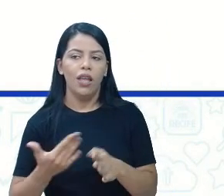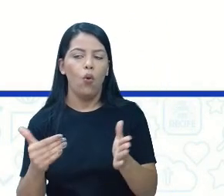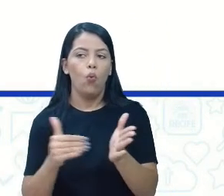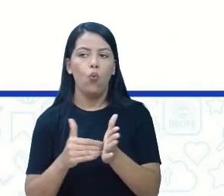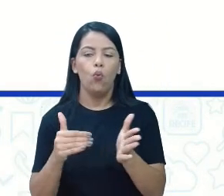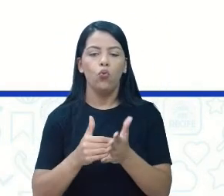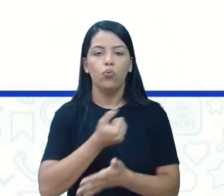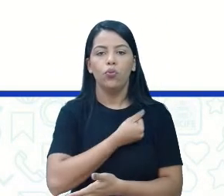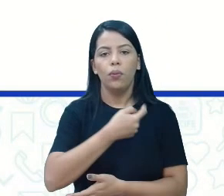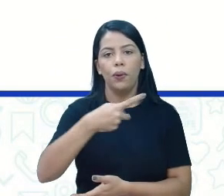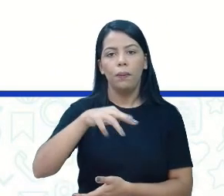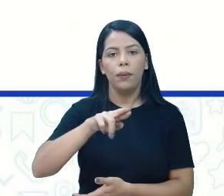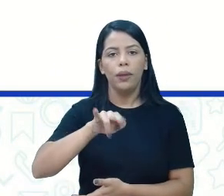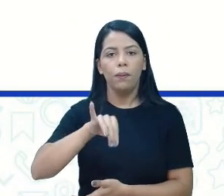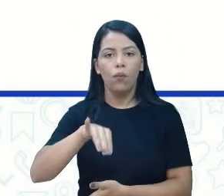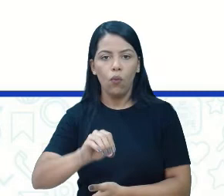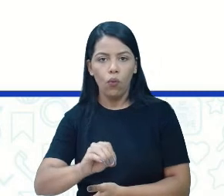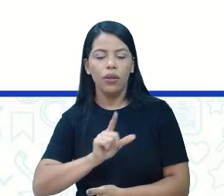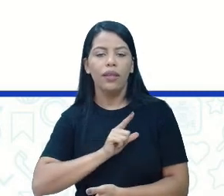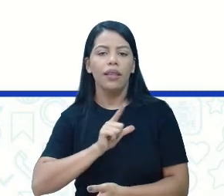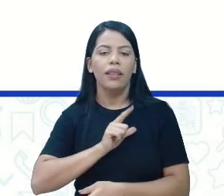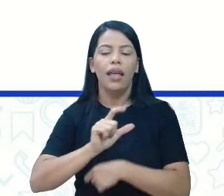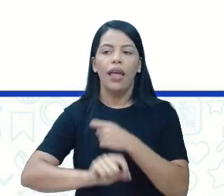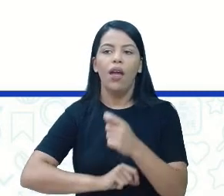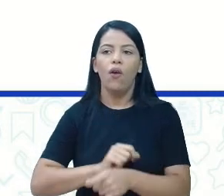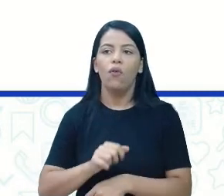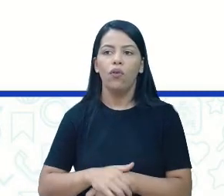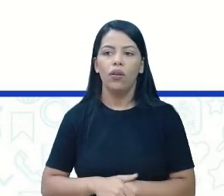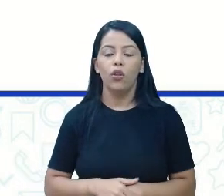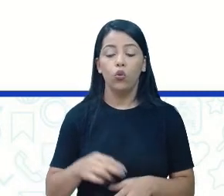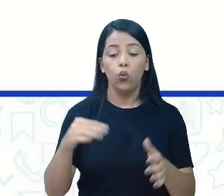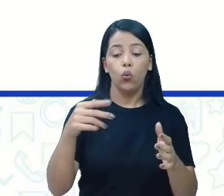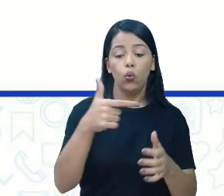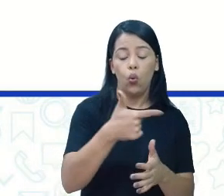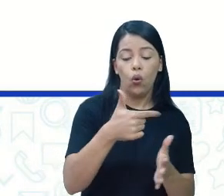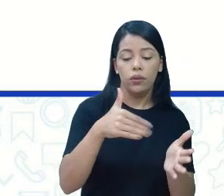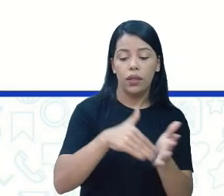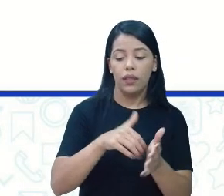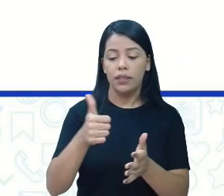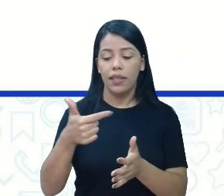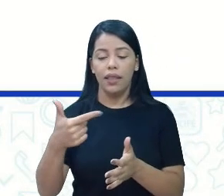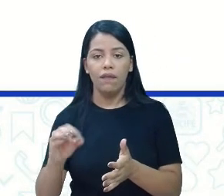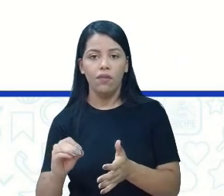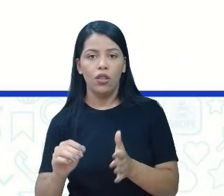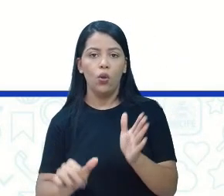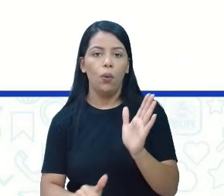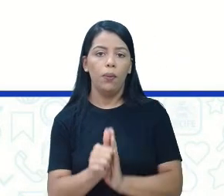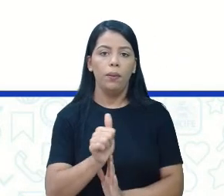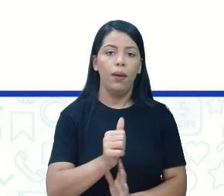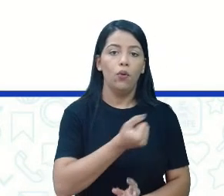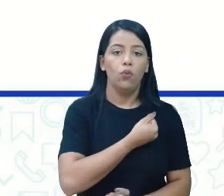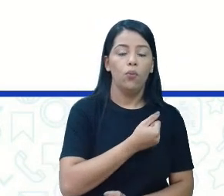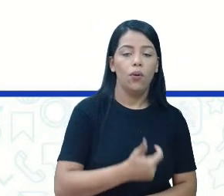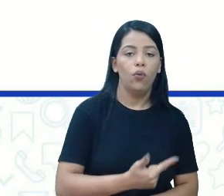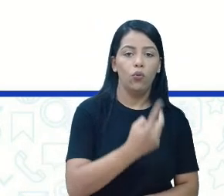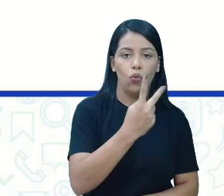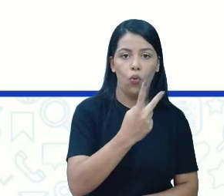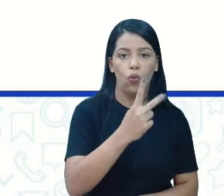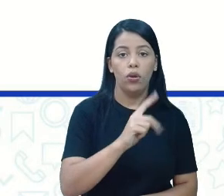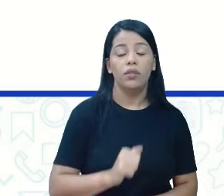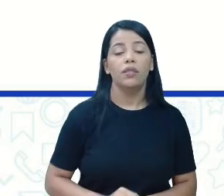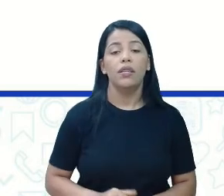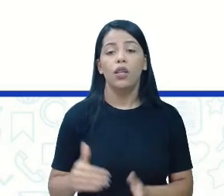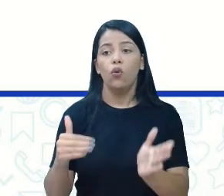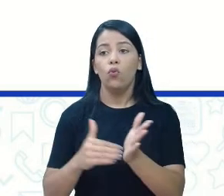é o 113, né? Então, do 2 até o 120, o primeiro número primo é o 2 e o último número primo